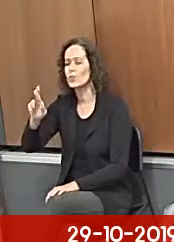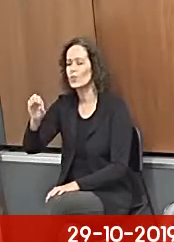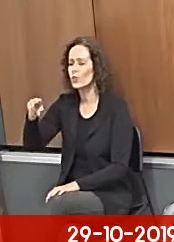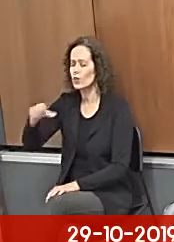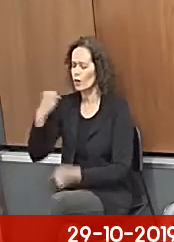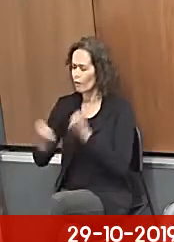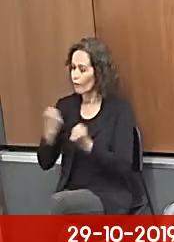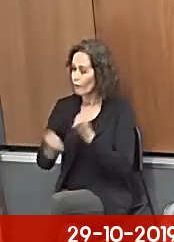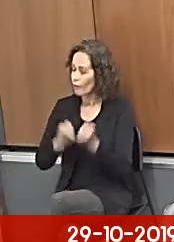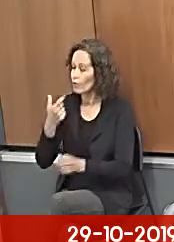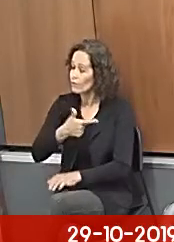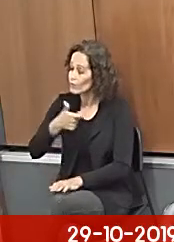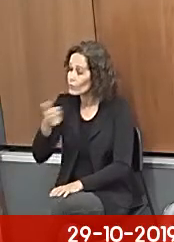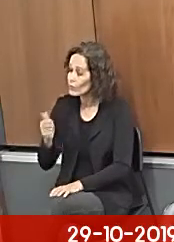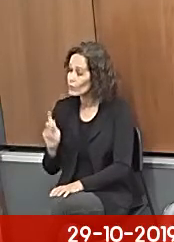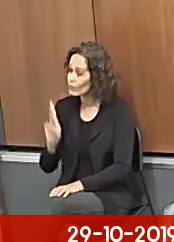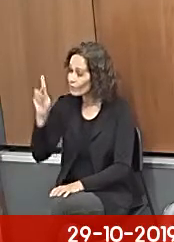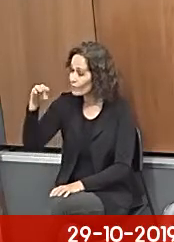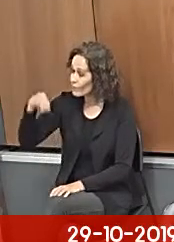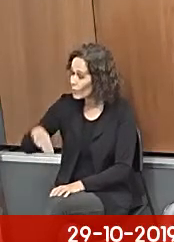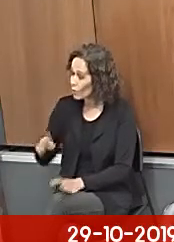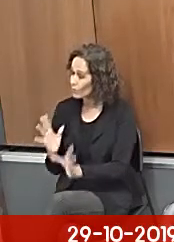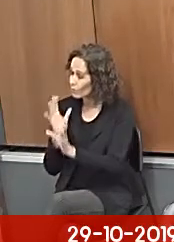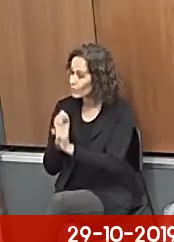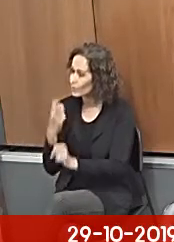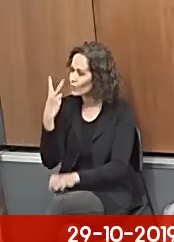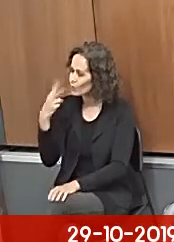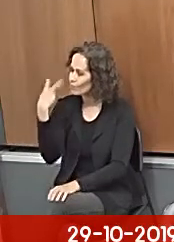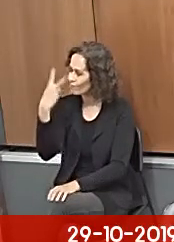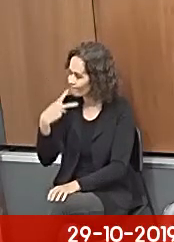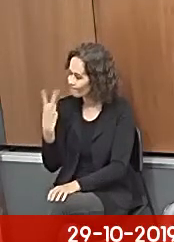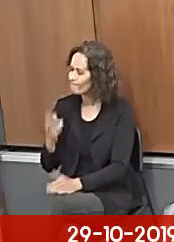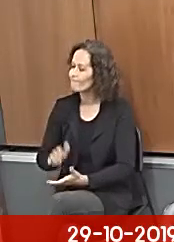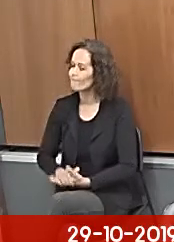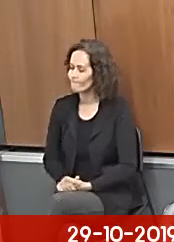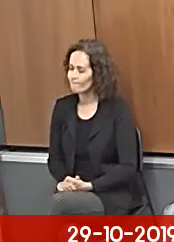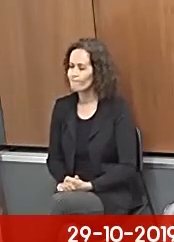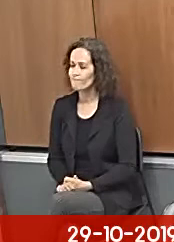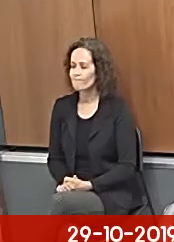21 quilômetros. Em 2 horas. Tudo bem.